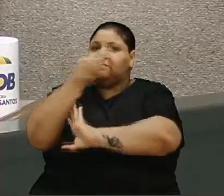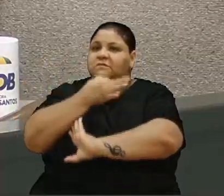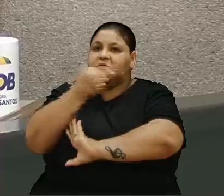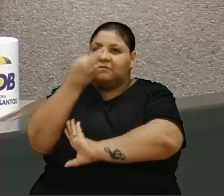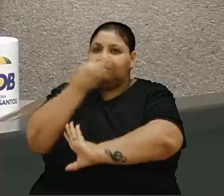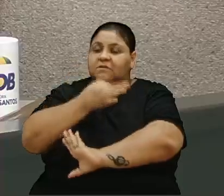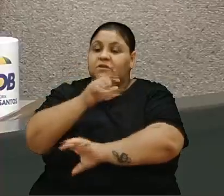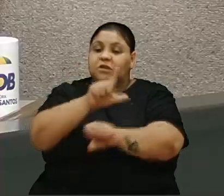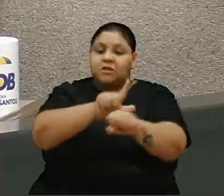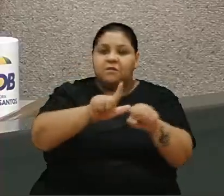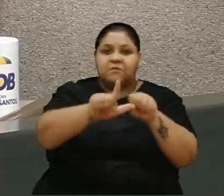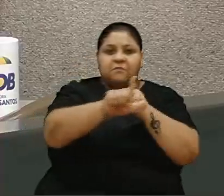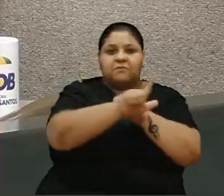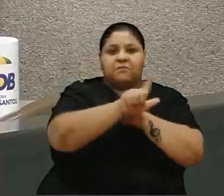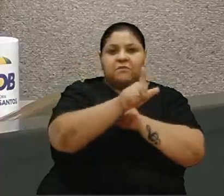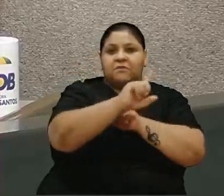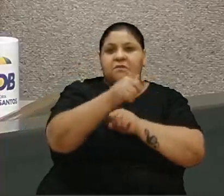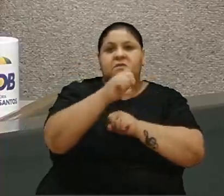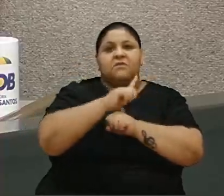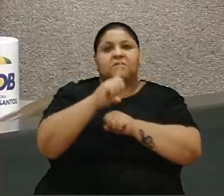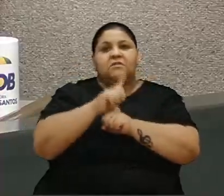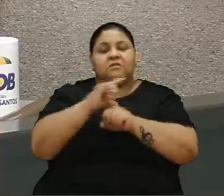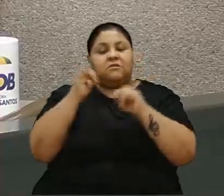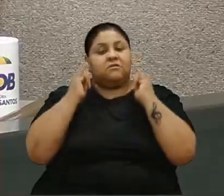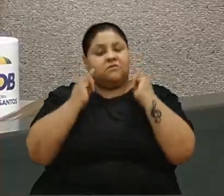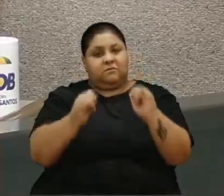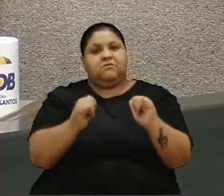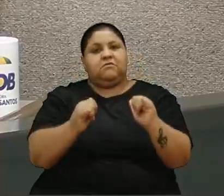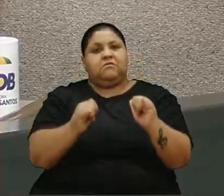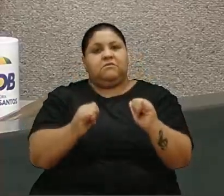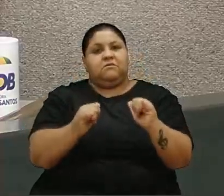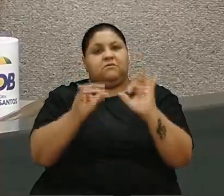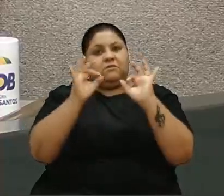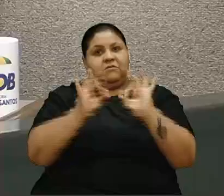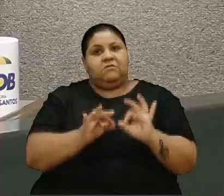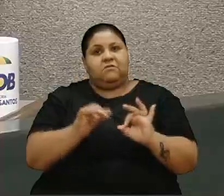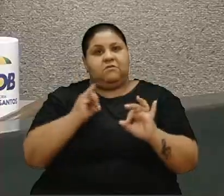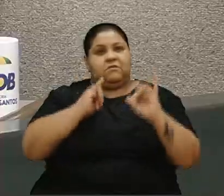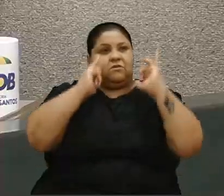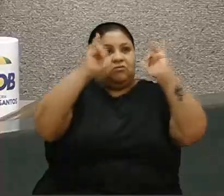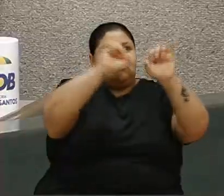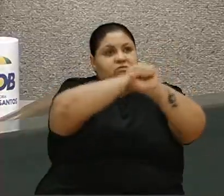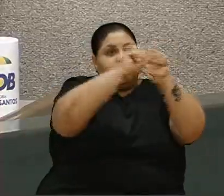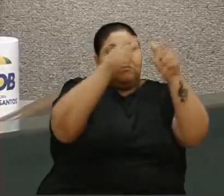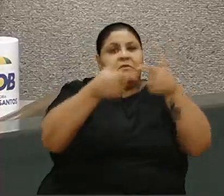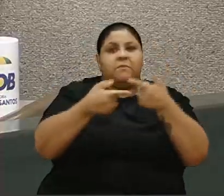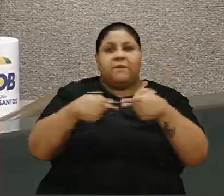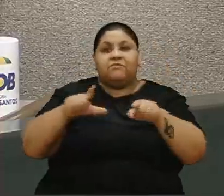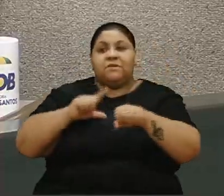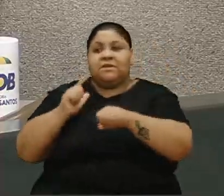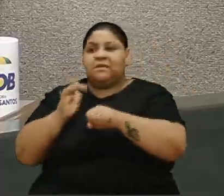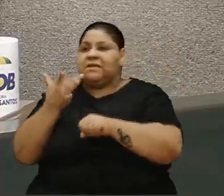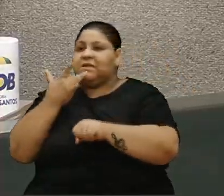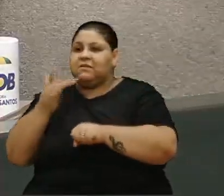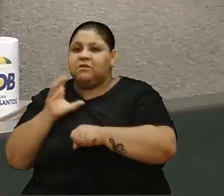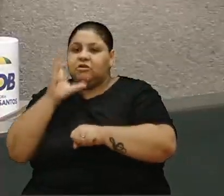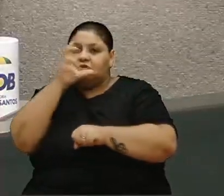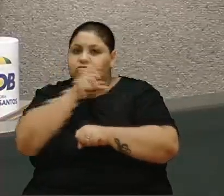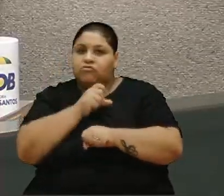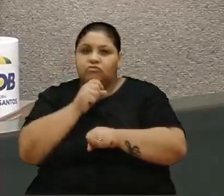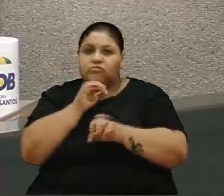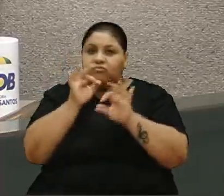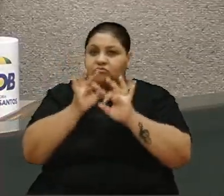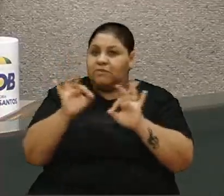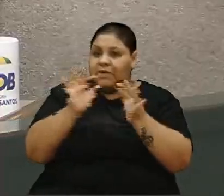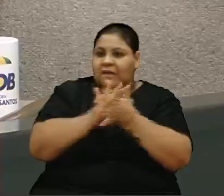bairros e loteamentos que não têm o transporte coletivo adequado. Tem ônibus de manhã, não tem linha de tarde. No sábado, simplesmente não